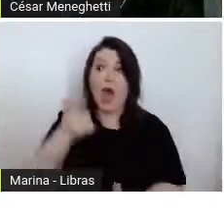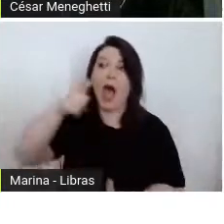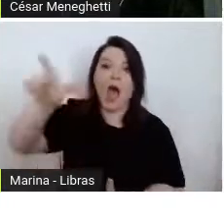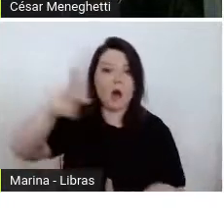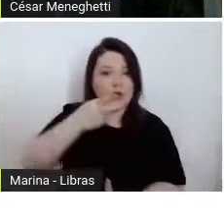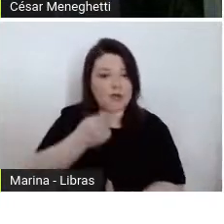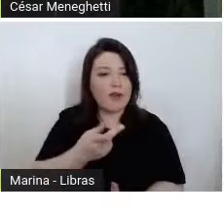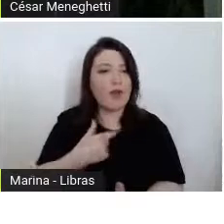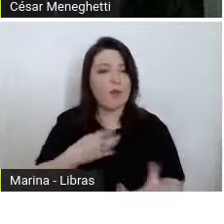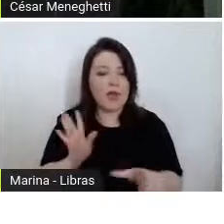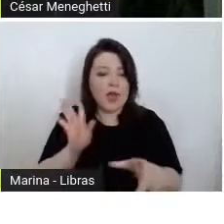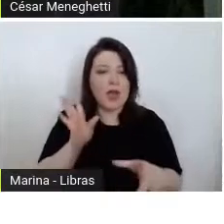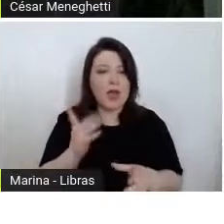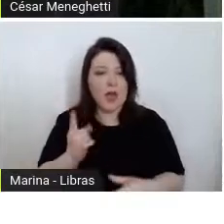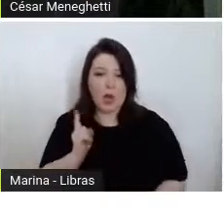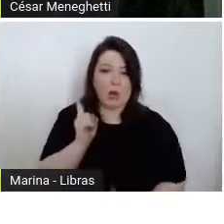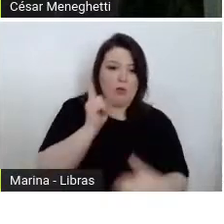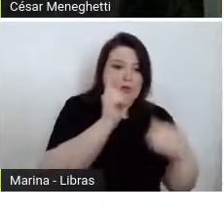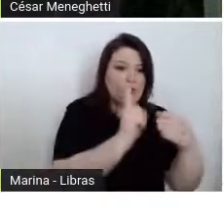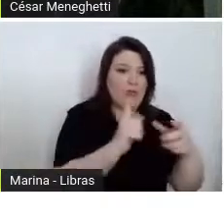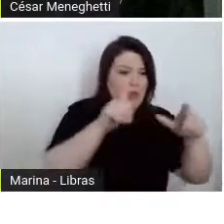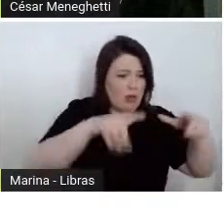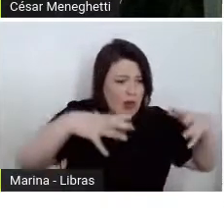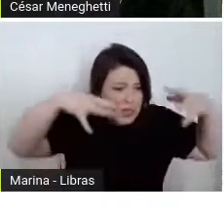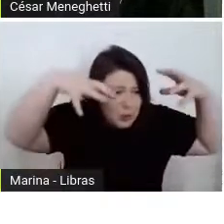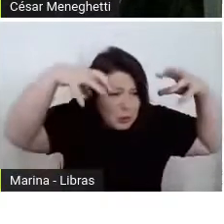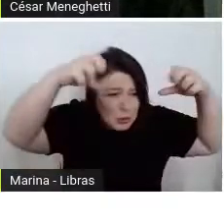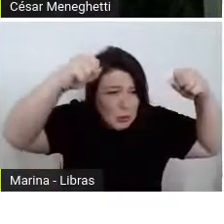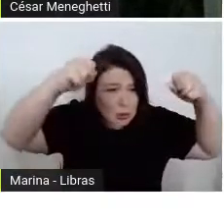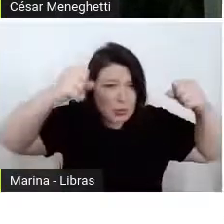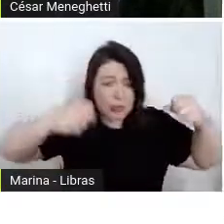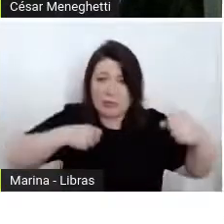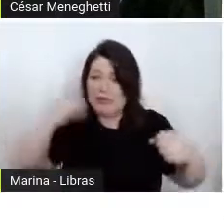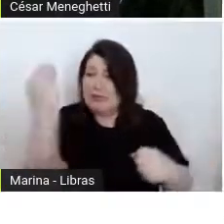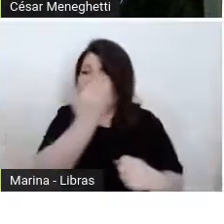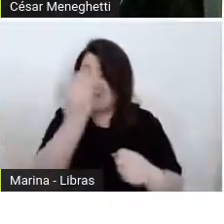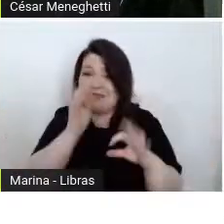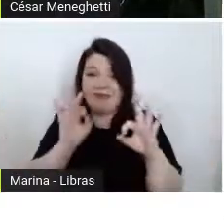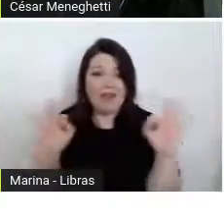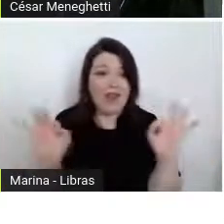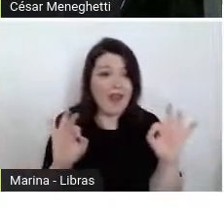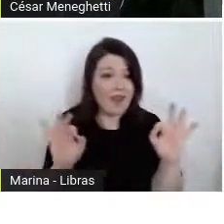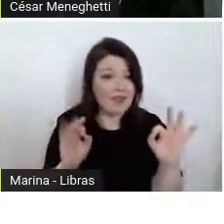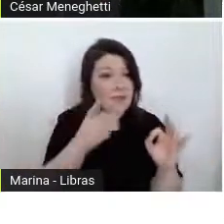sala escura e assim por diante. E era como se,